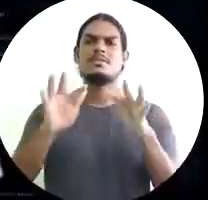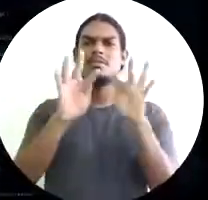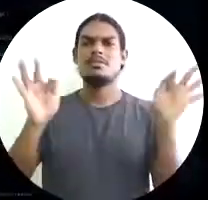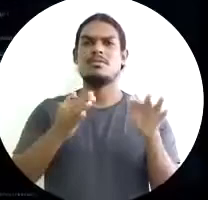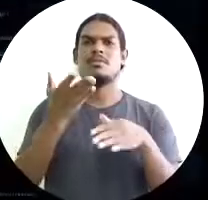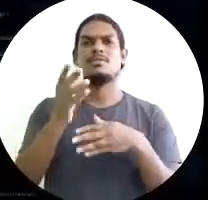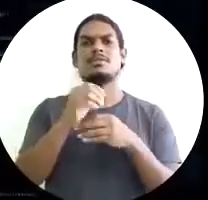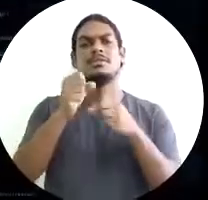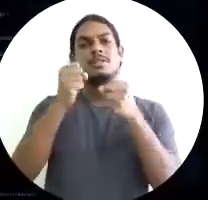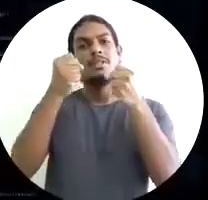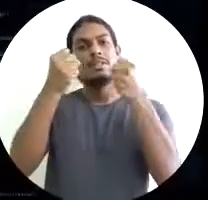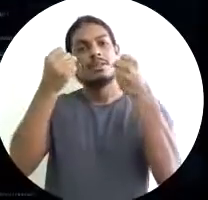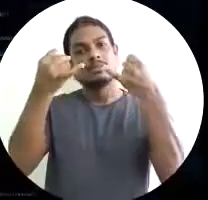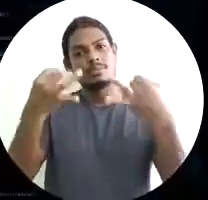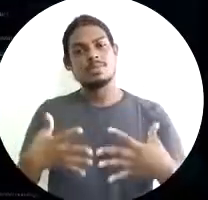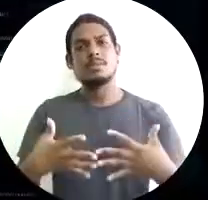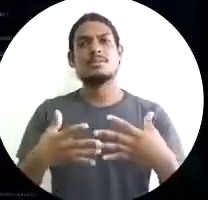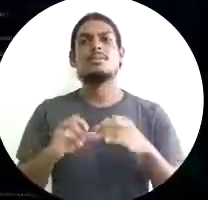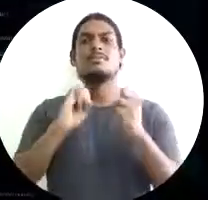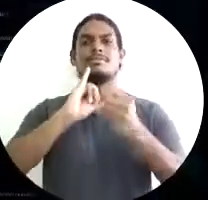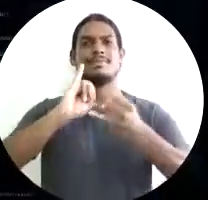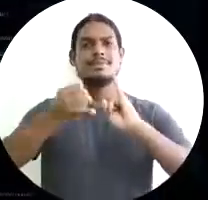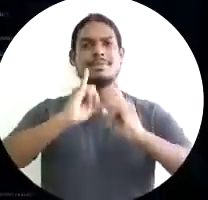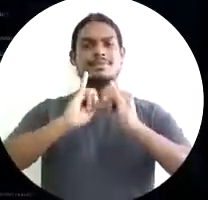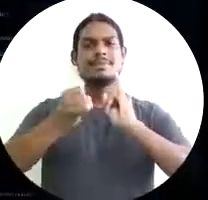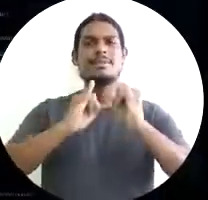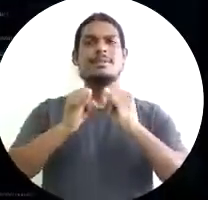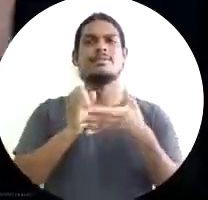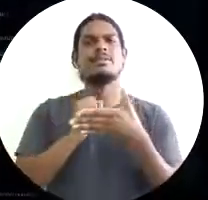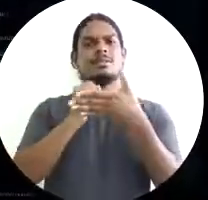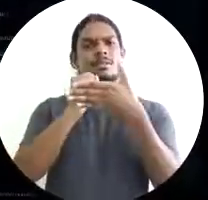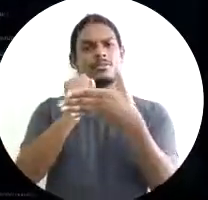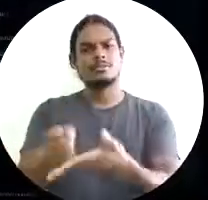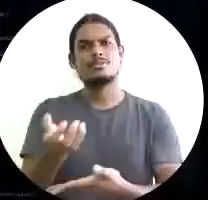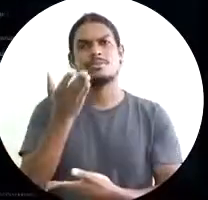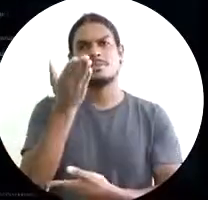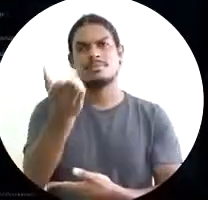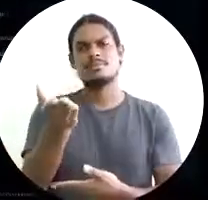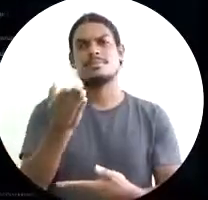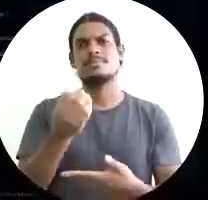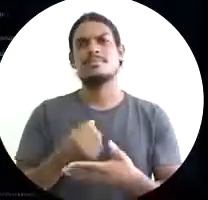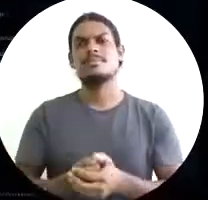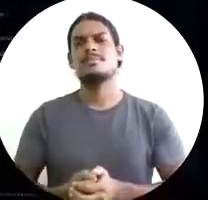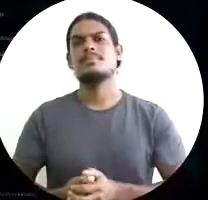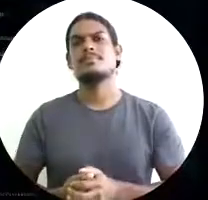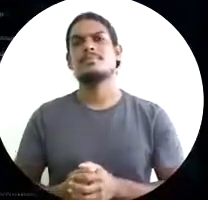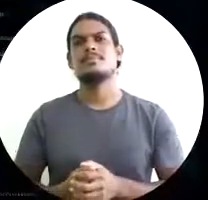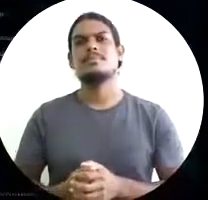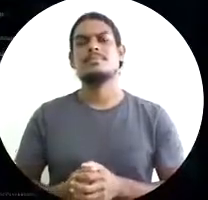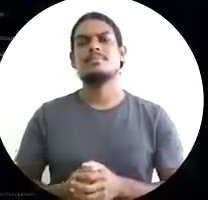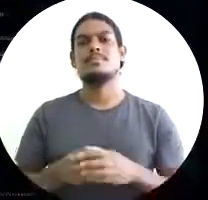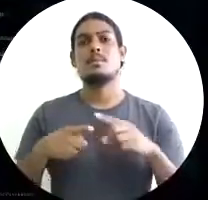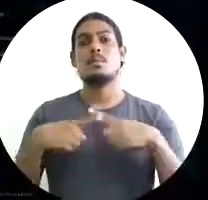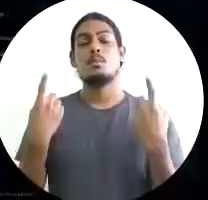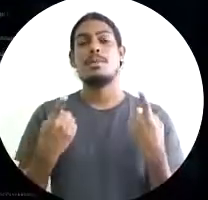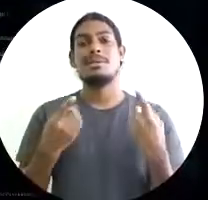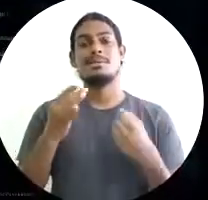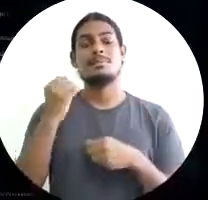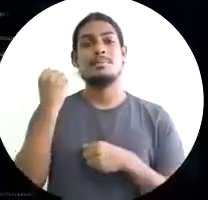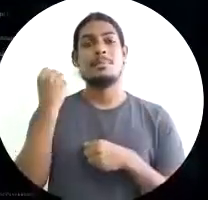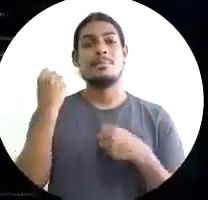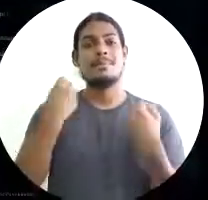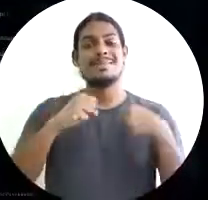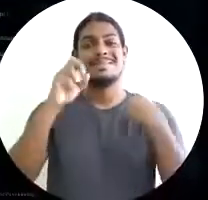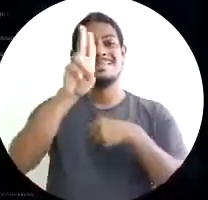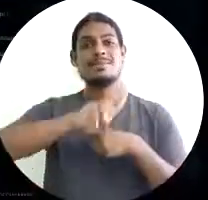diferentes de explicação. Então, a internet é sua casa, a internet você usa como você bem entender, mas você precisa usar.